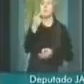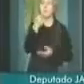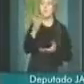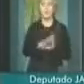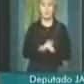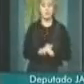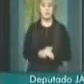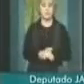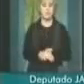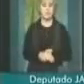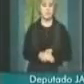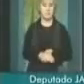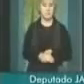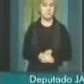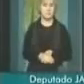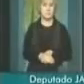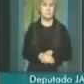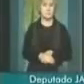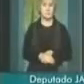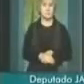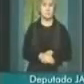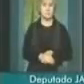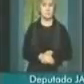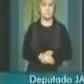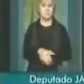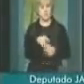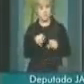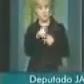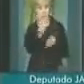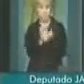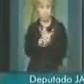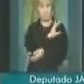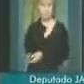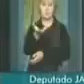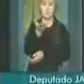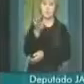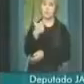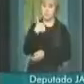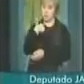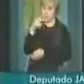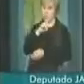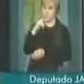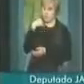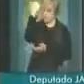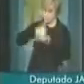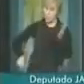eu vou poupar o adjetivo para essa comissão. Eles querem ainda inclusive me excluir da comissão.